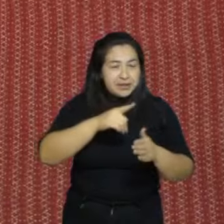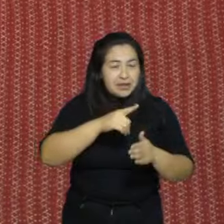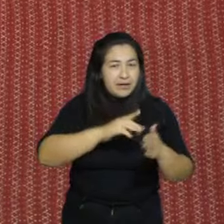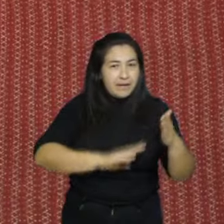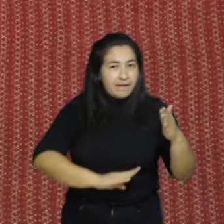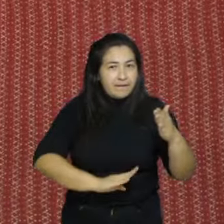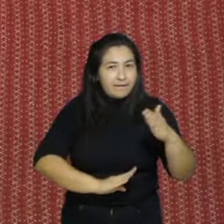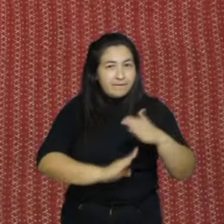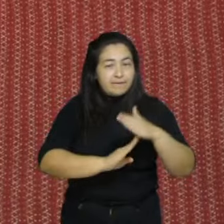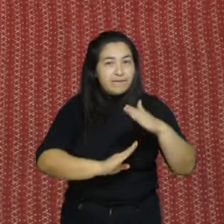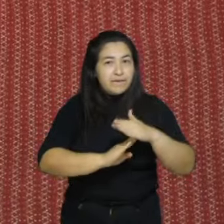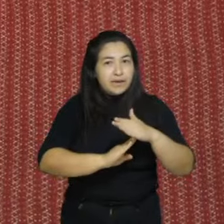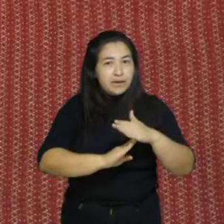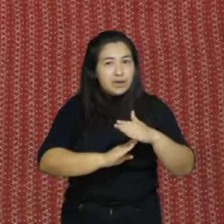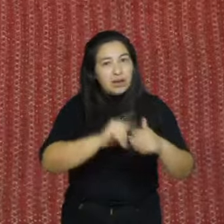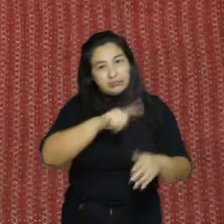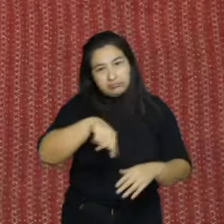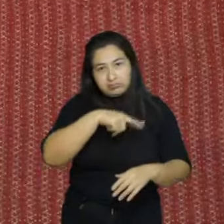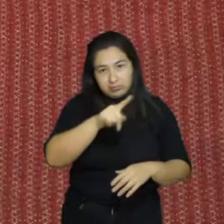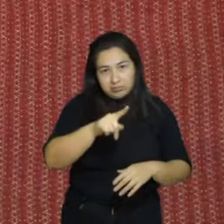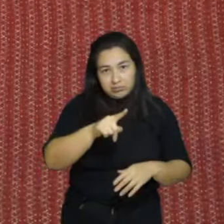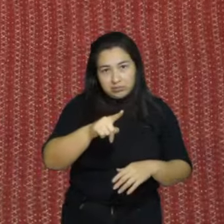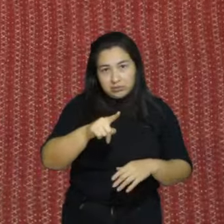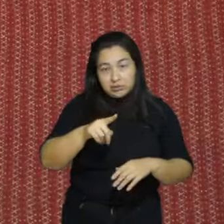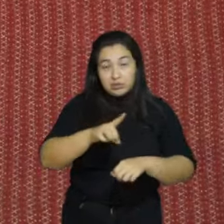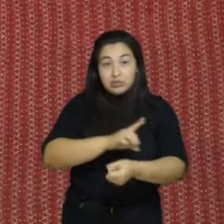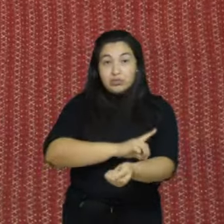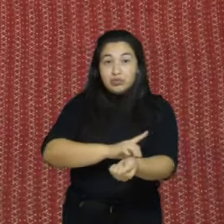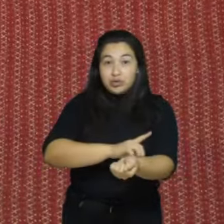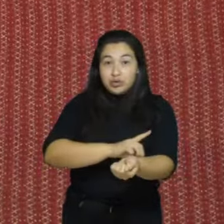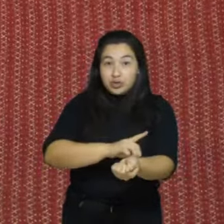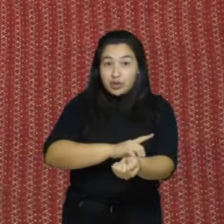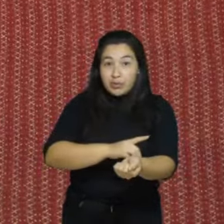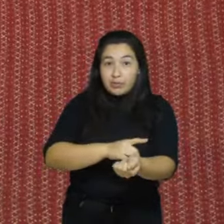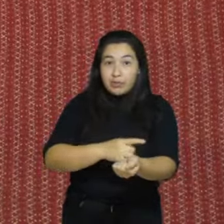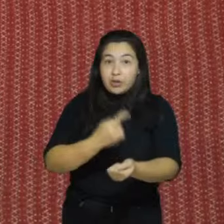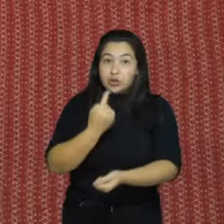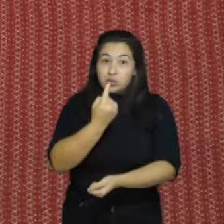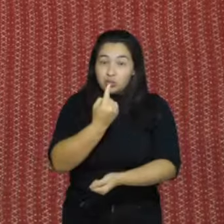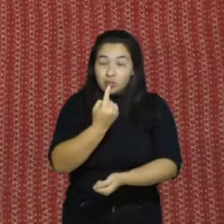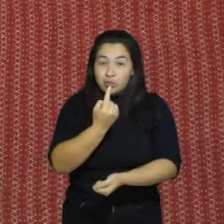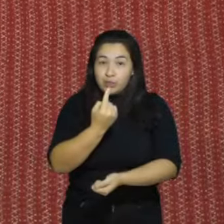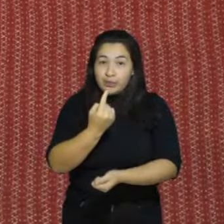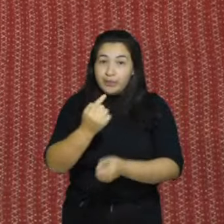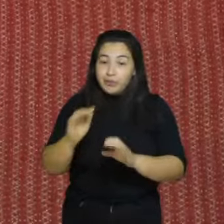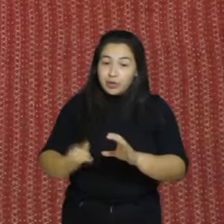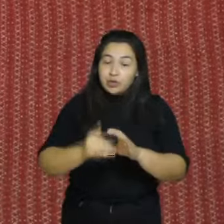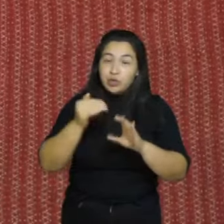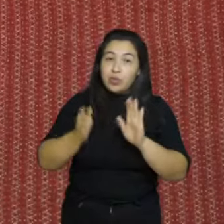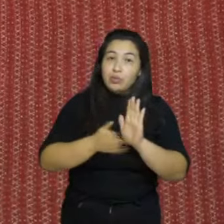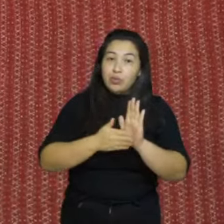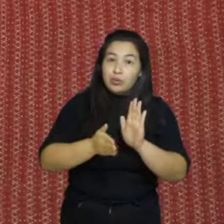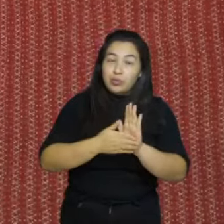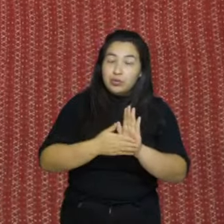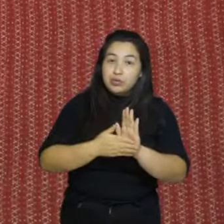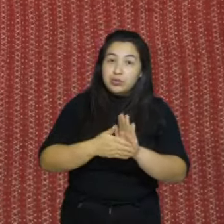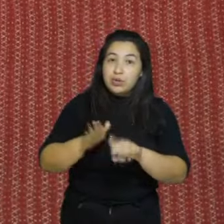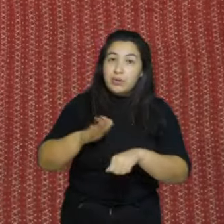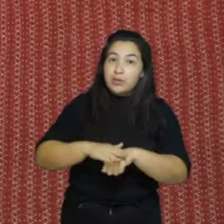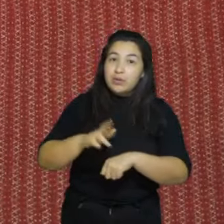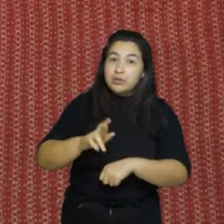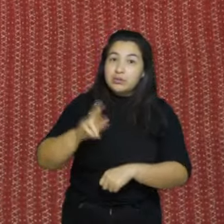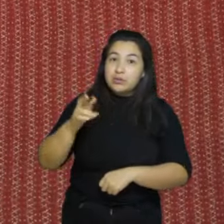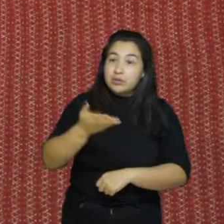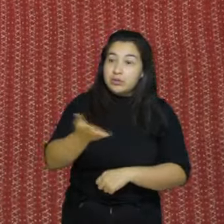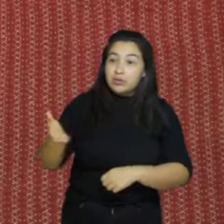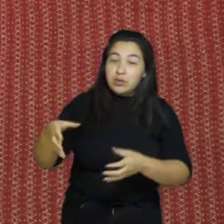um essa proposição Ela chegou até esta casa até o nosso gabinete através de um pedido feito pela associação